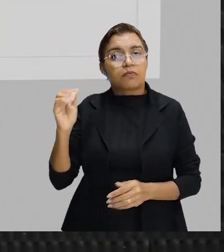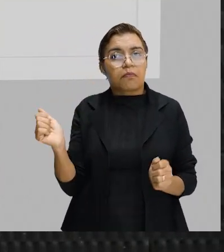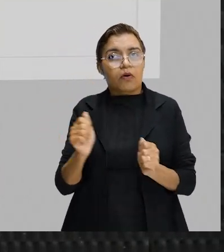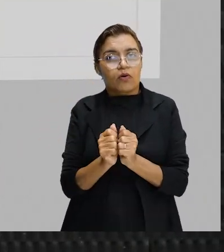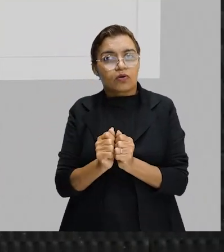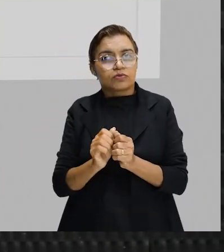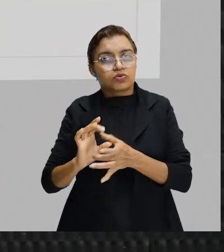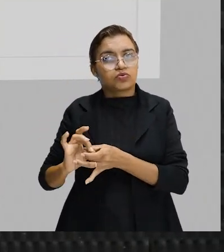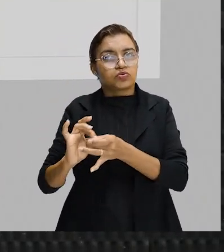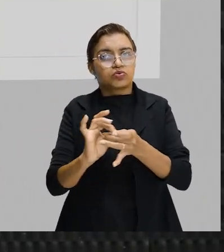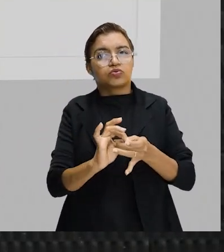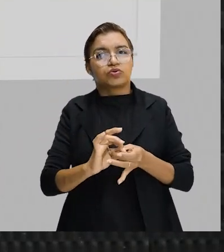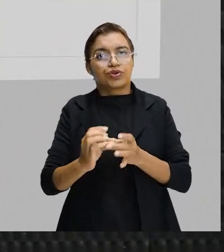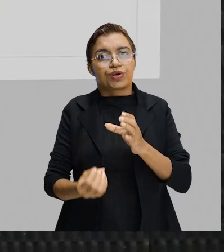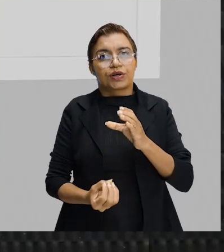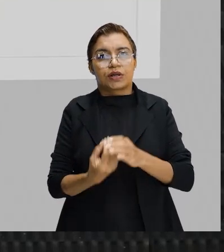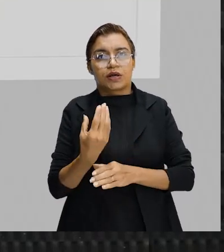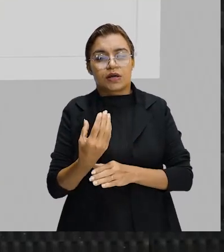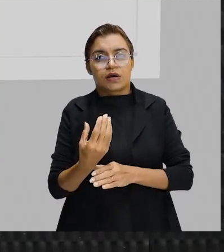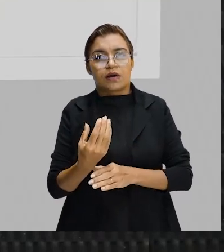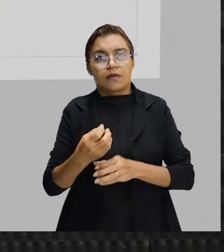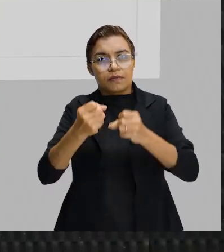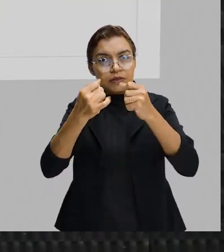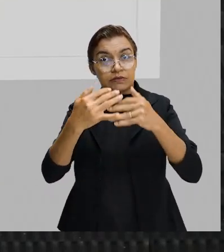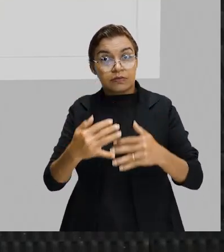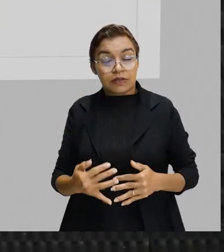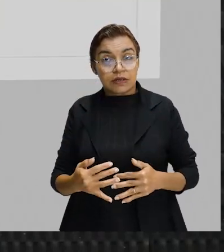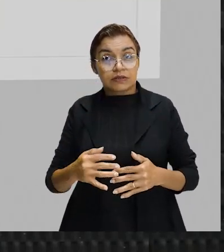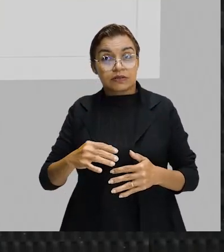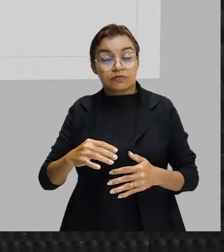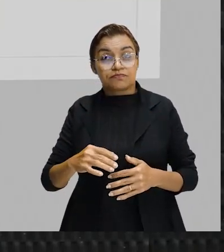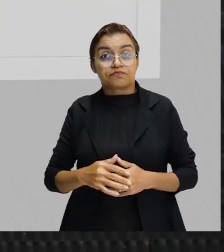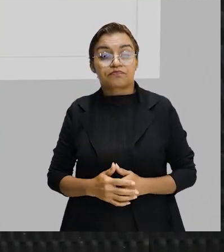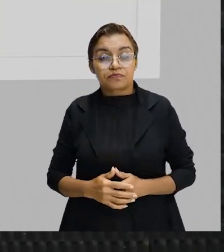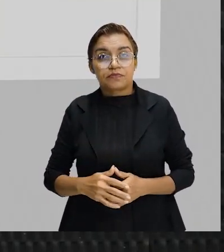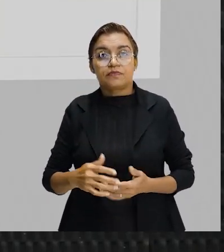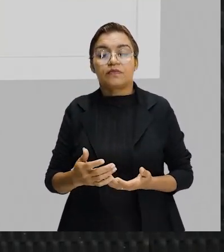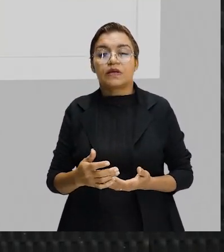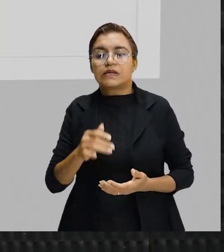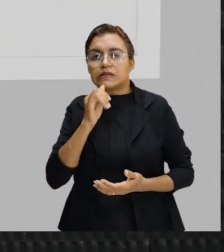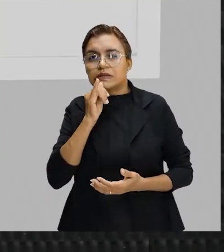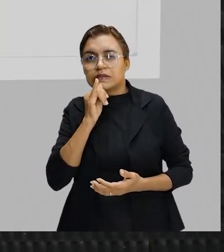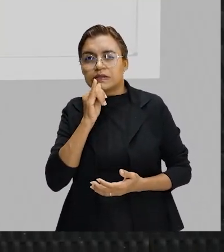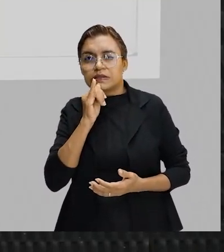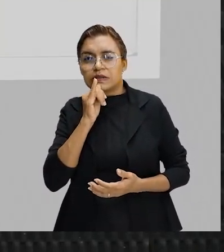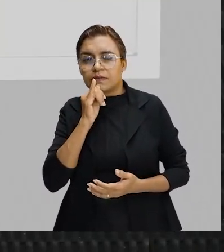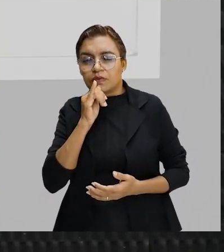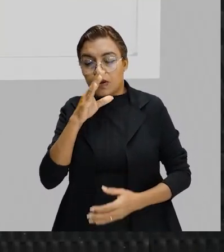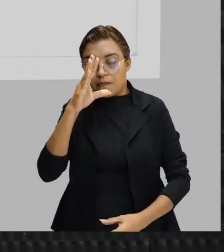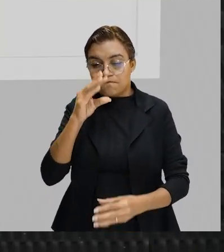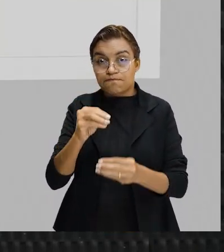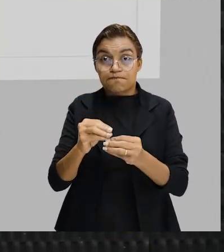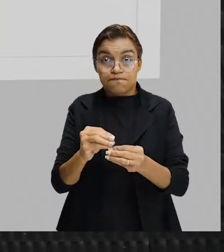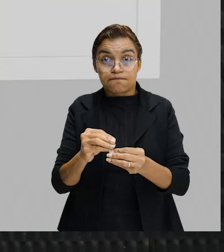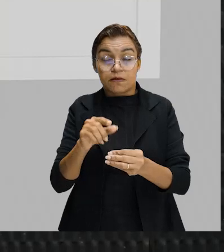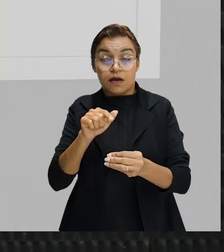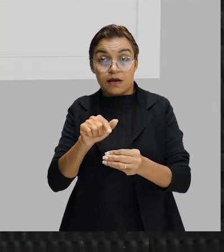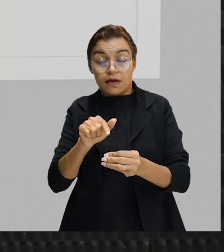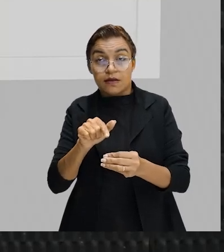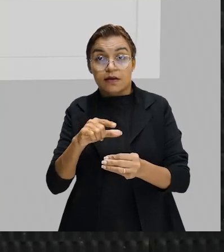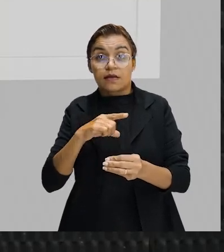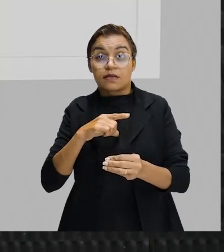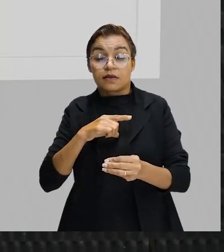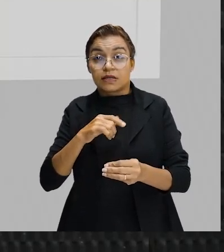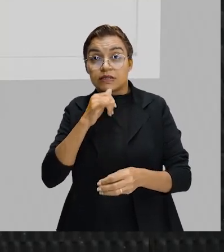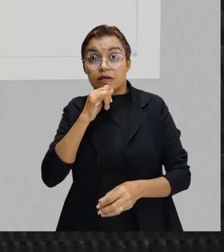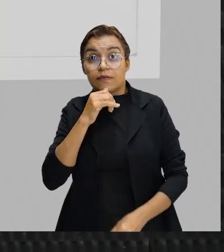e ali formar uma síntese, e esta síntese ela virá através das palavras do nosso amigo Pitágoras,